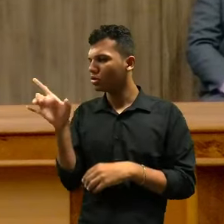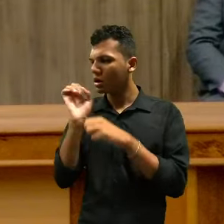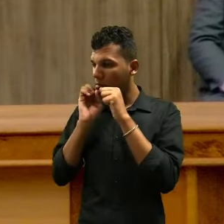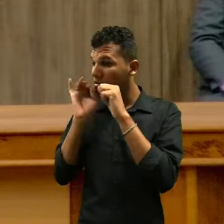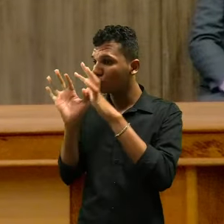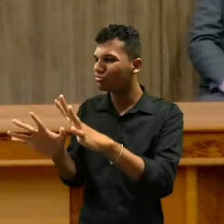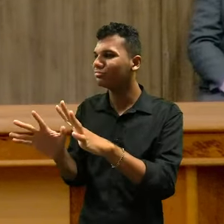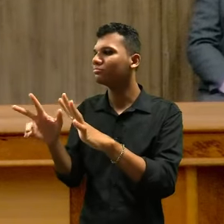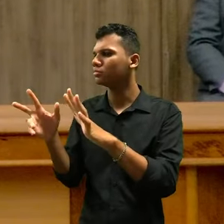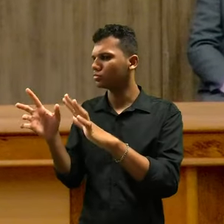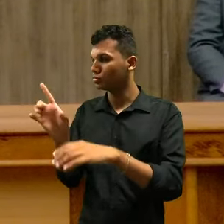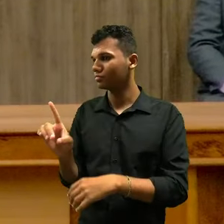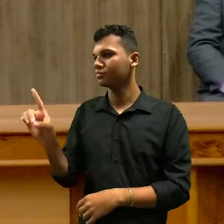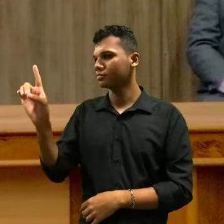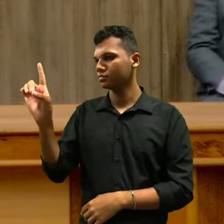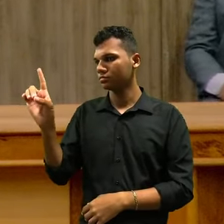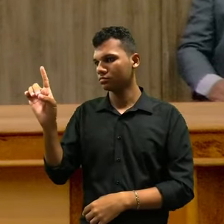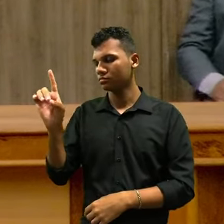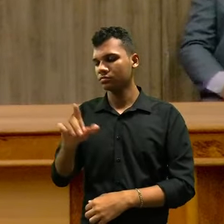de